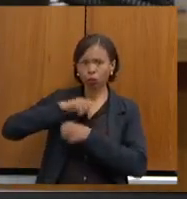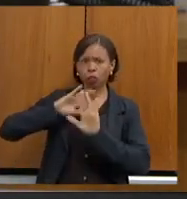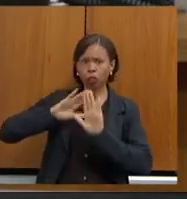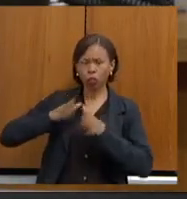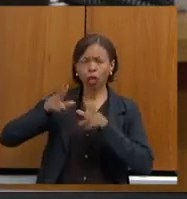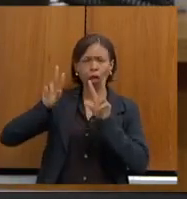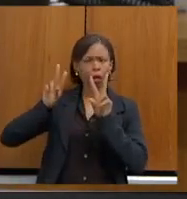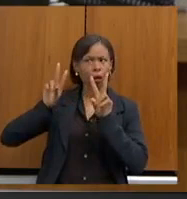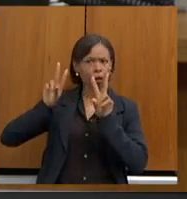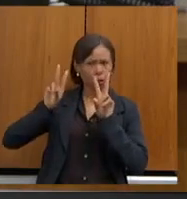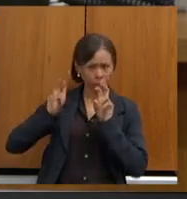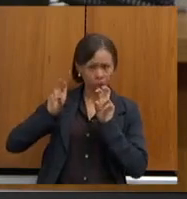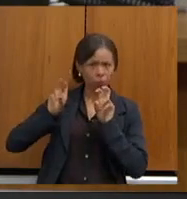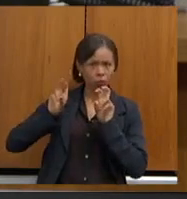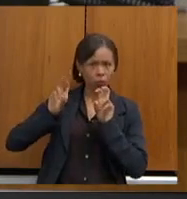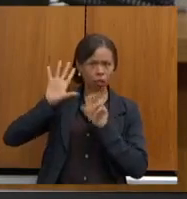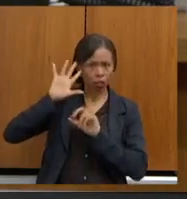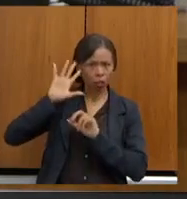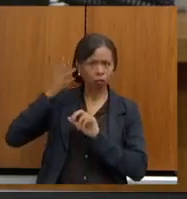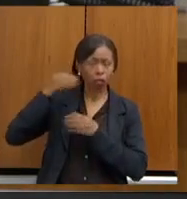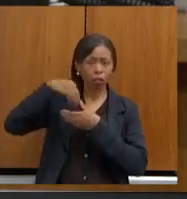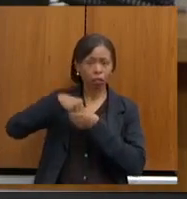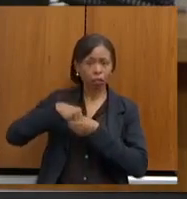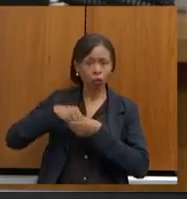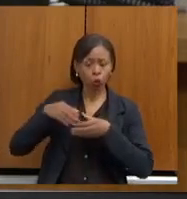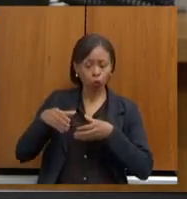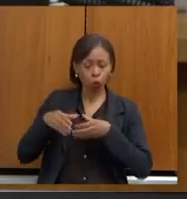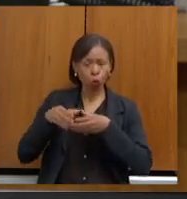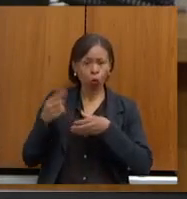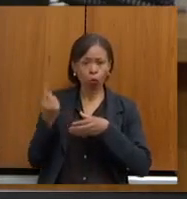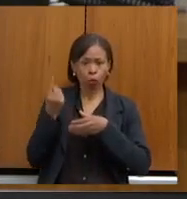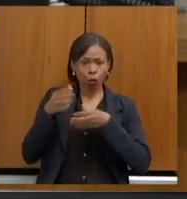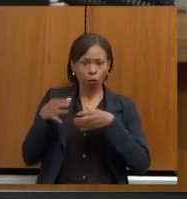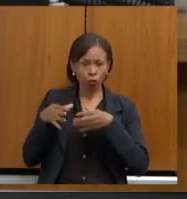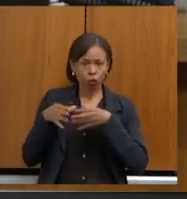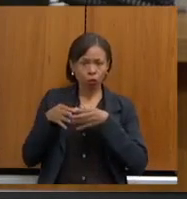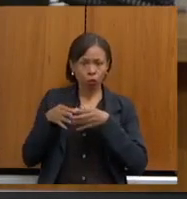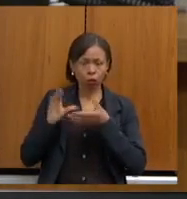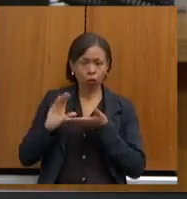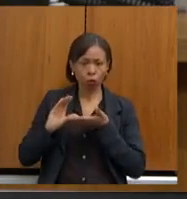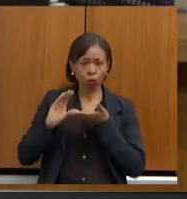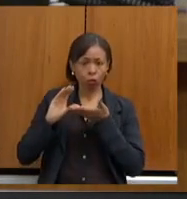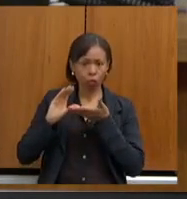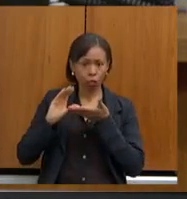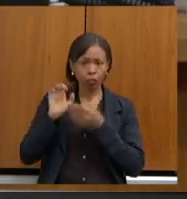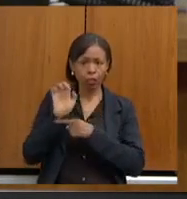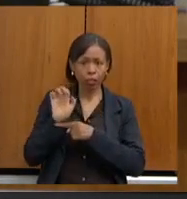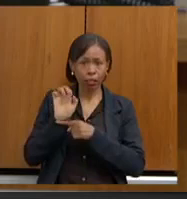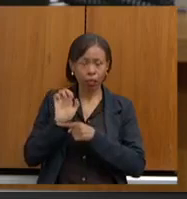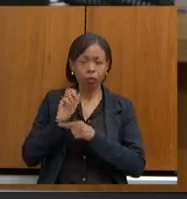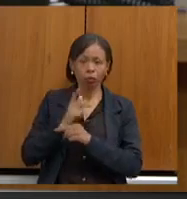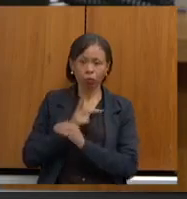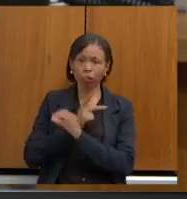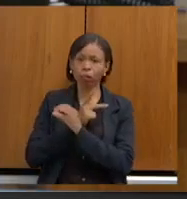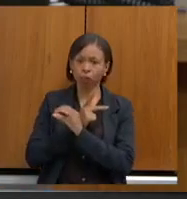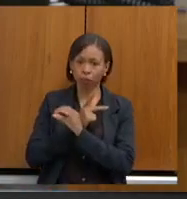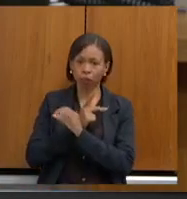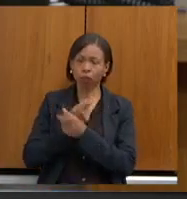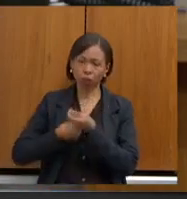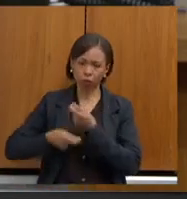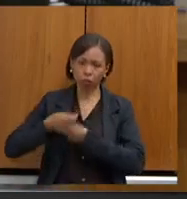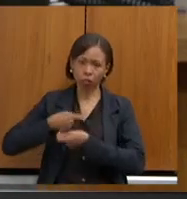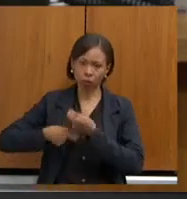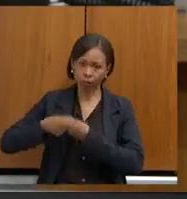aí no âmbito do primeiro comitê do Conselho Estadual de modernização administrativa da Polícia Civil EA